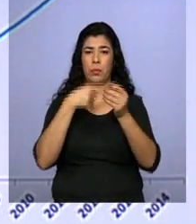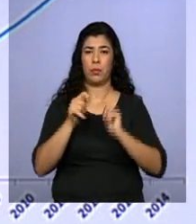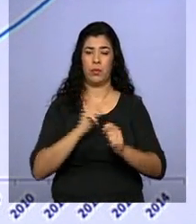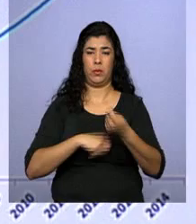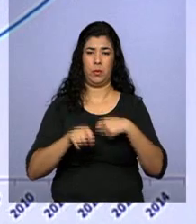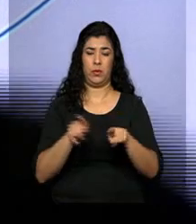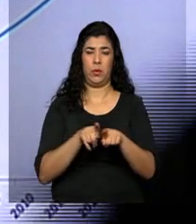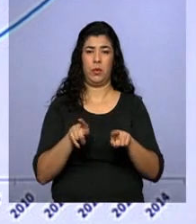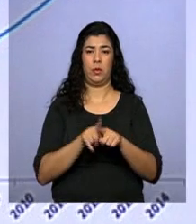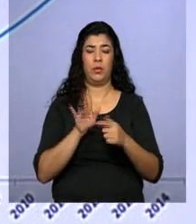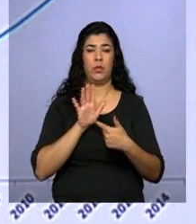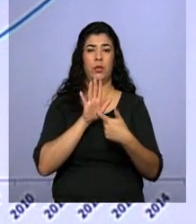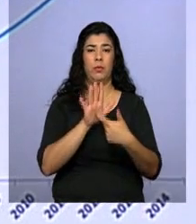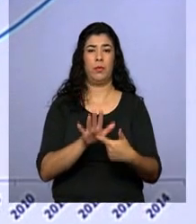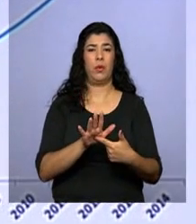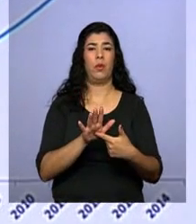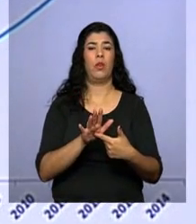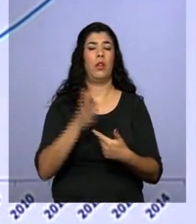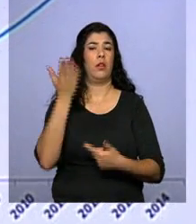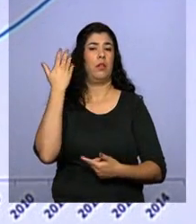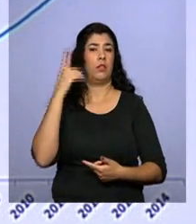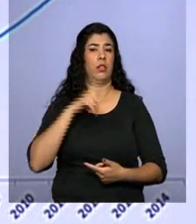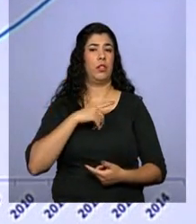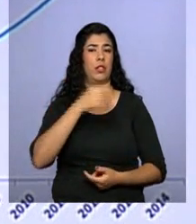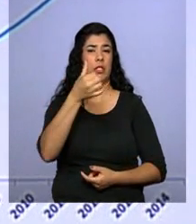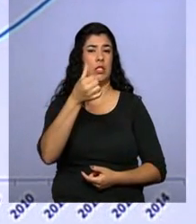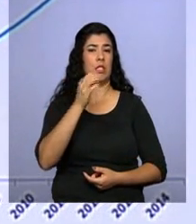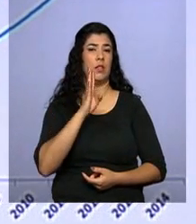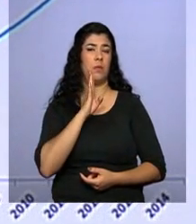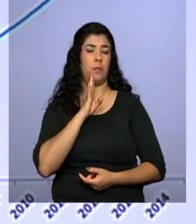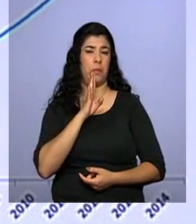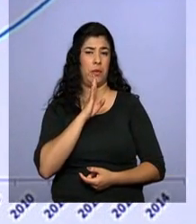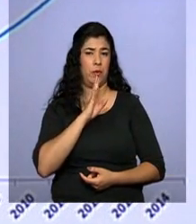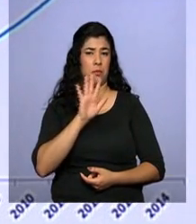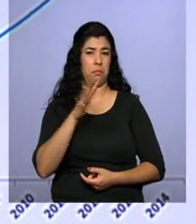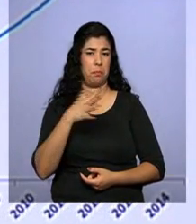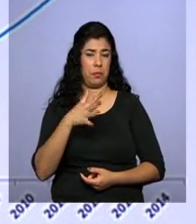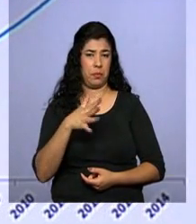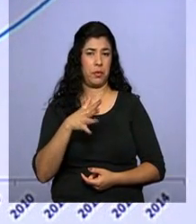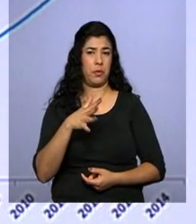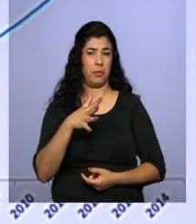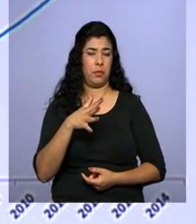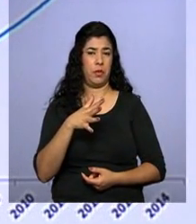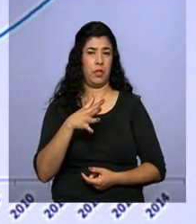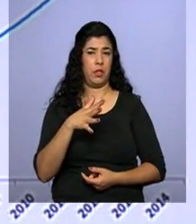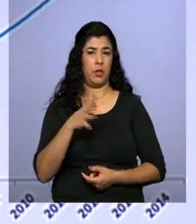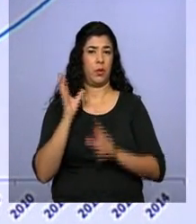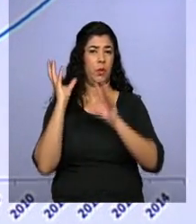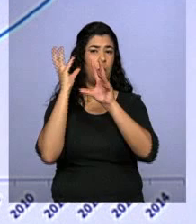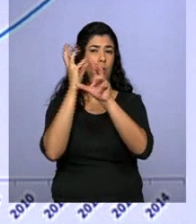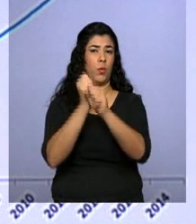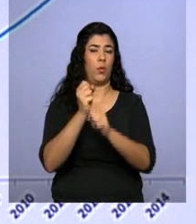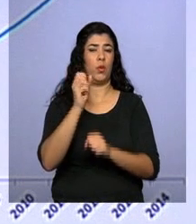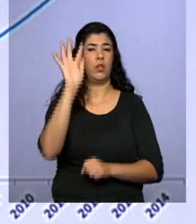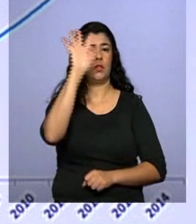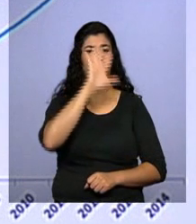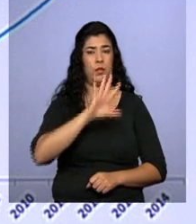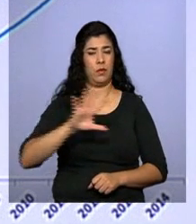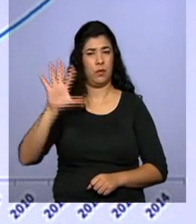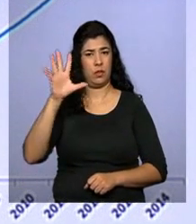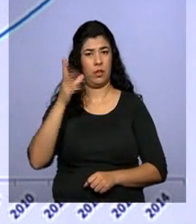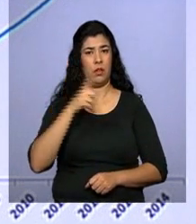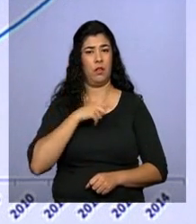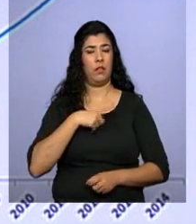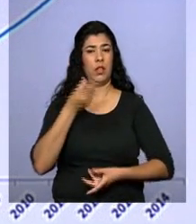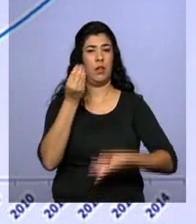saímos aqui de 6 bilhões aqui aproximadamente de um orçamento total aplicamos